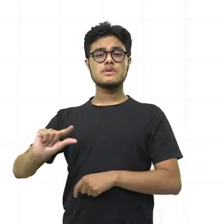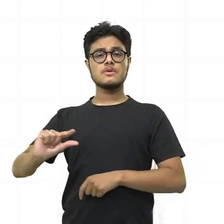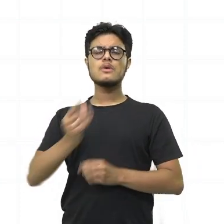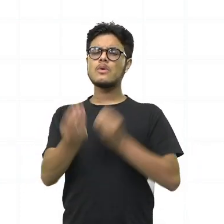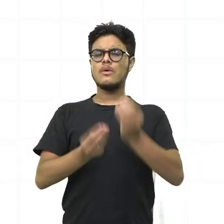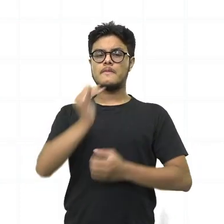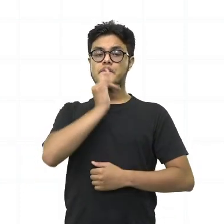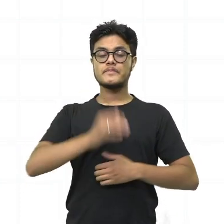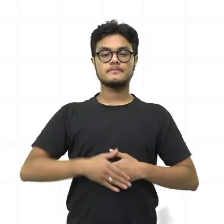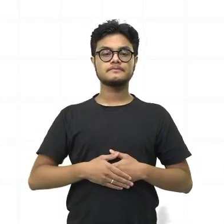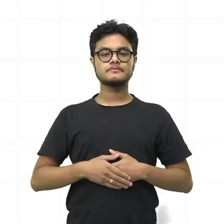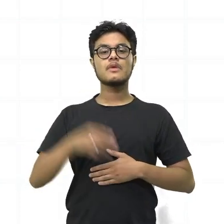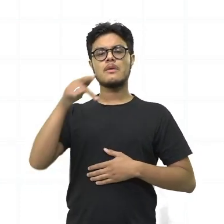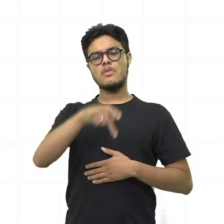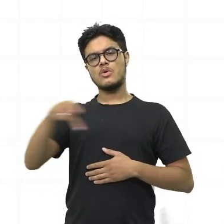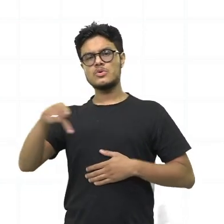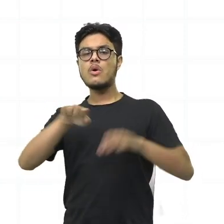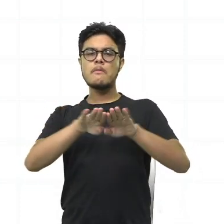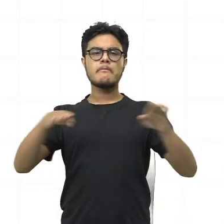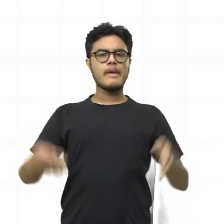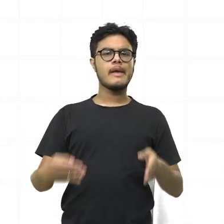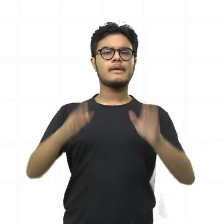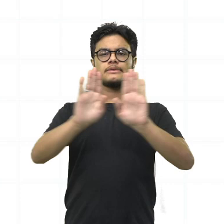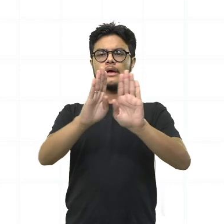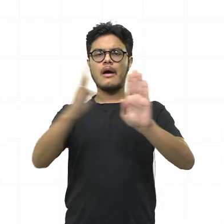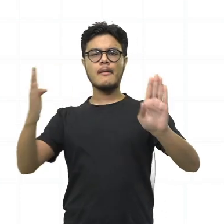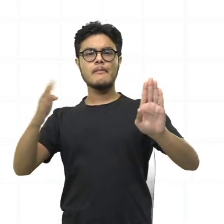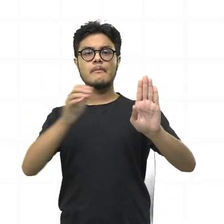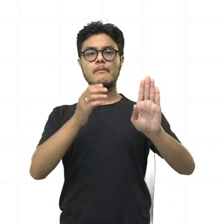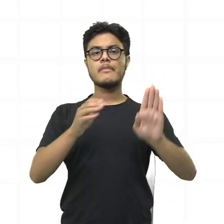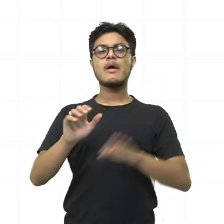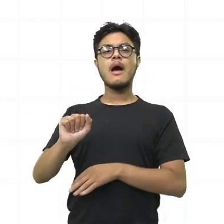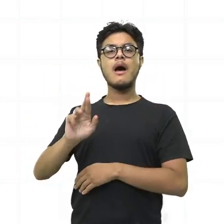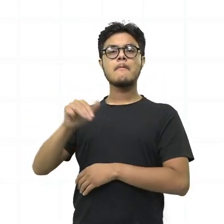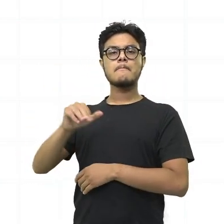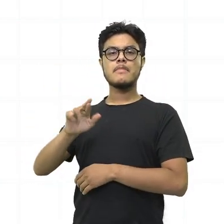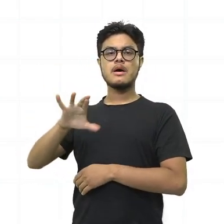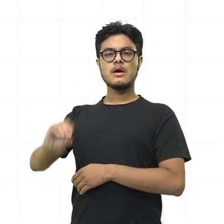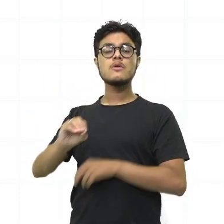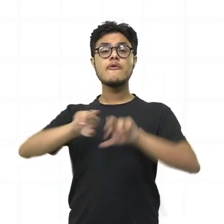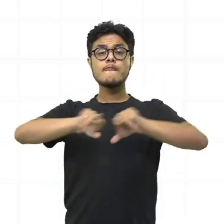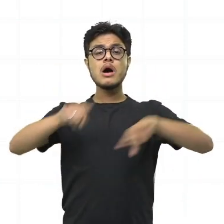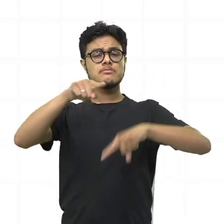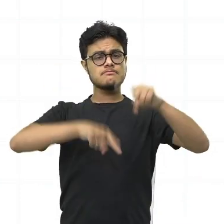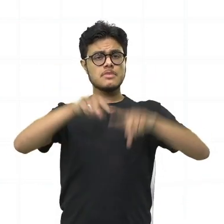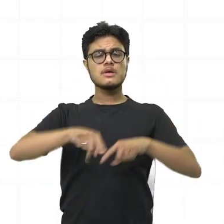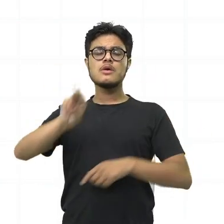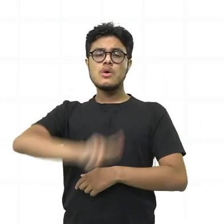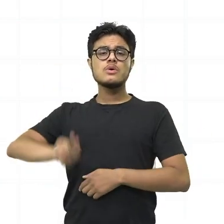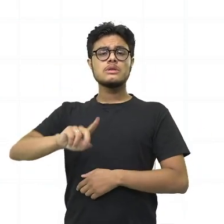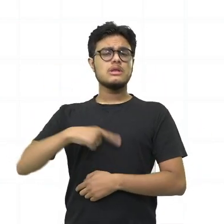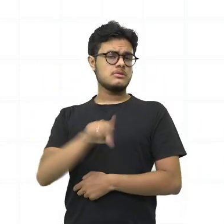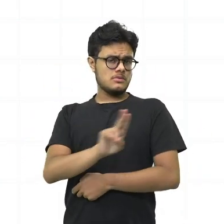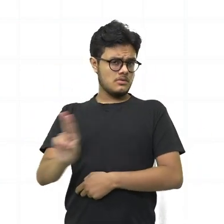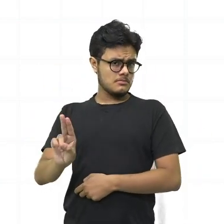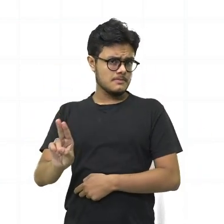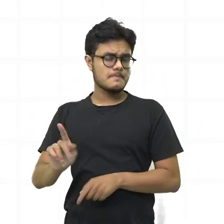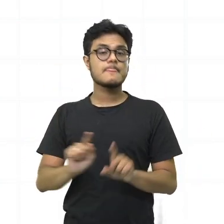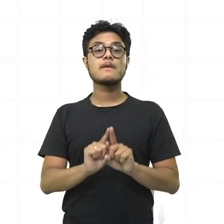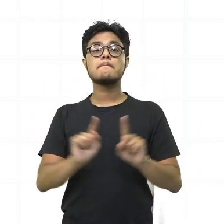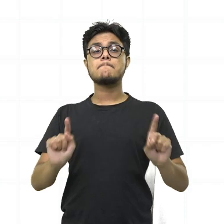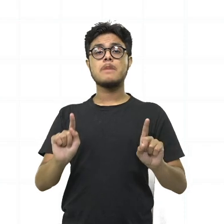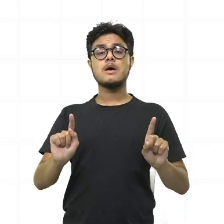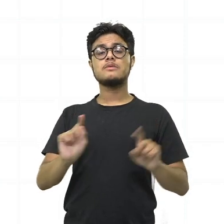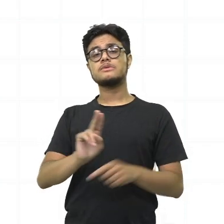exemplo, professor, mesa, armário, todos esses objetos aí, né, ou seres, eles têm um nome. E